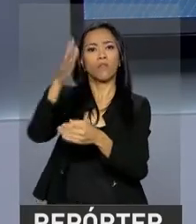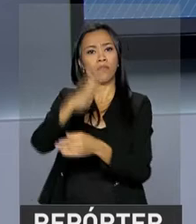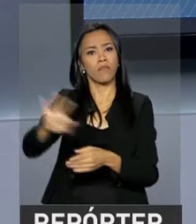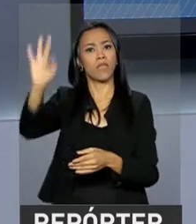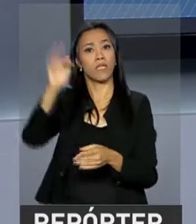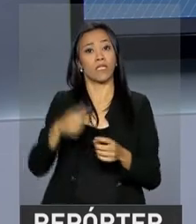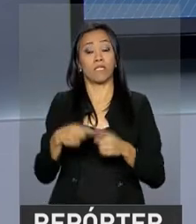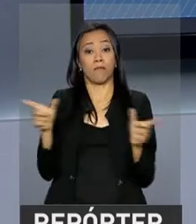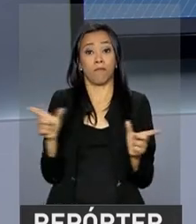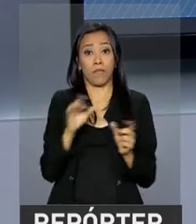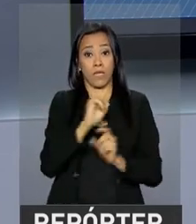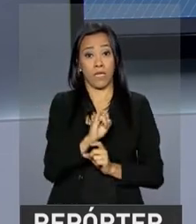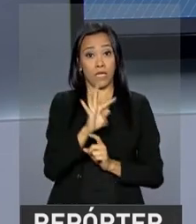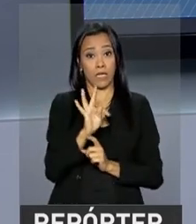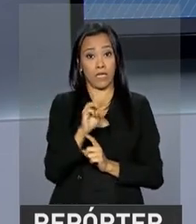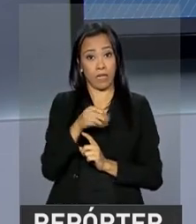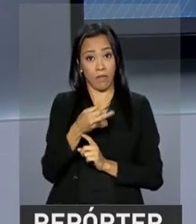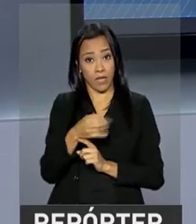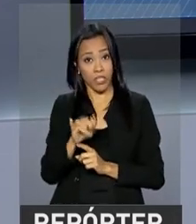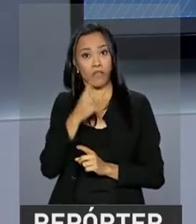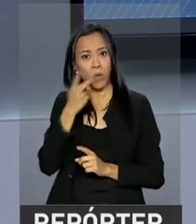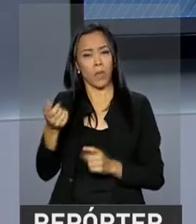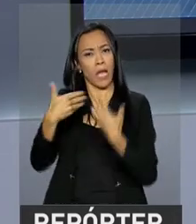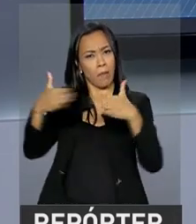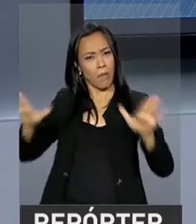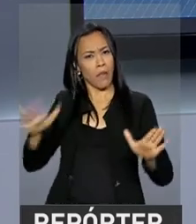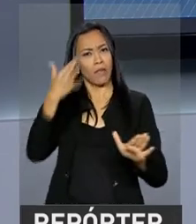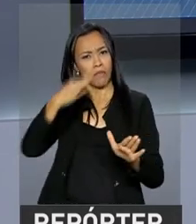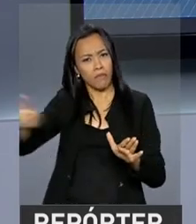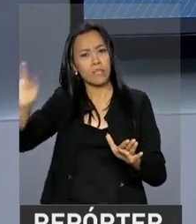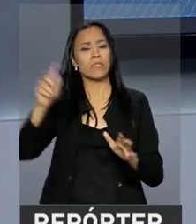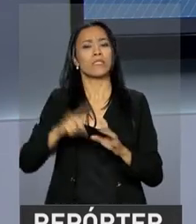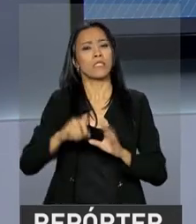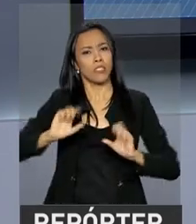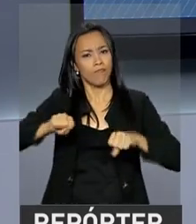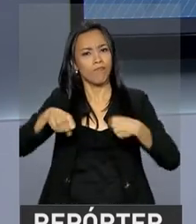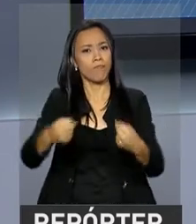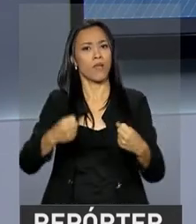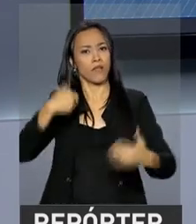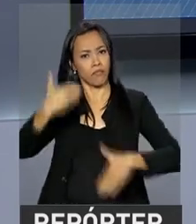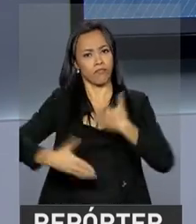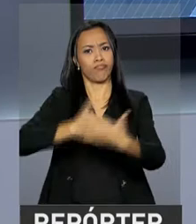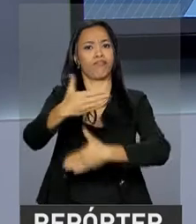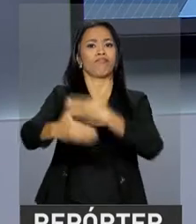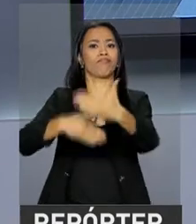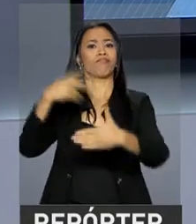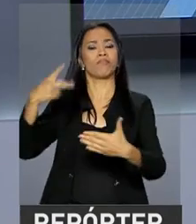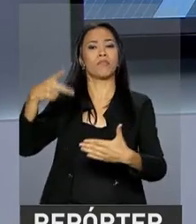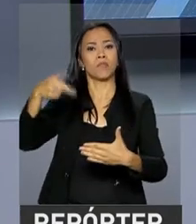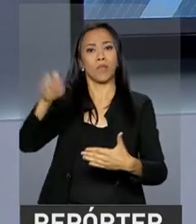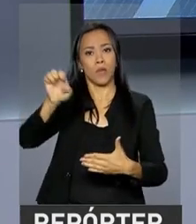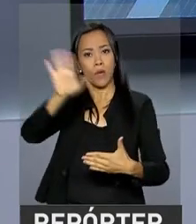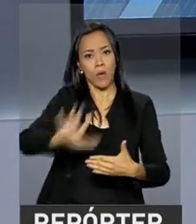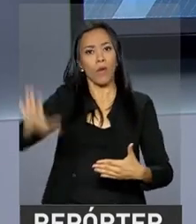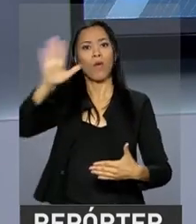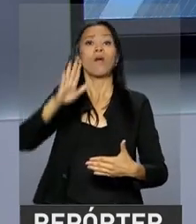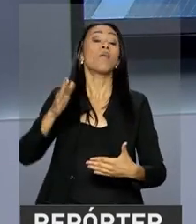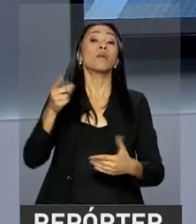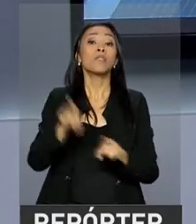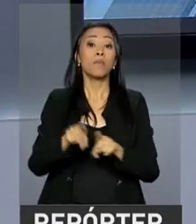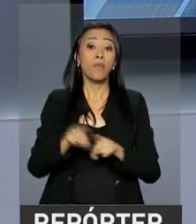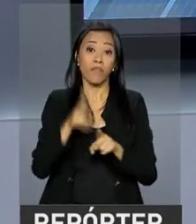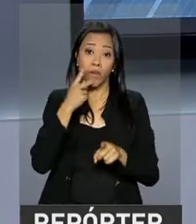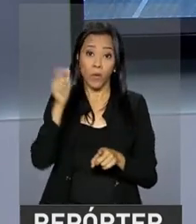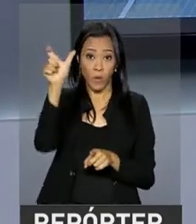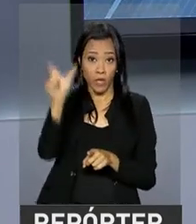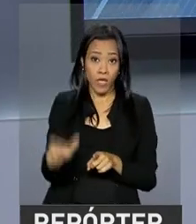Itamaraty afirmou que a França é aberta, acolhedora e empenhada na construção do projeto europeu. O texto diz ainda que a eleição de